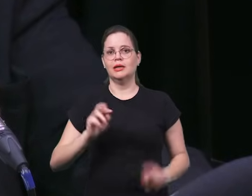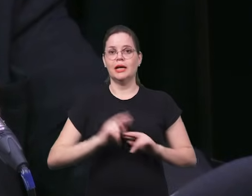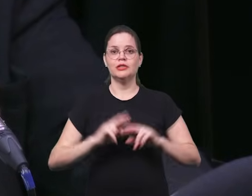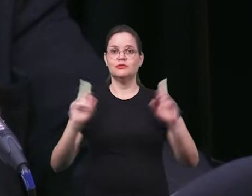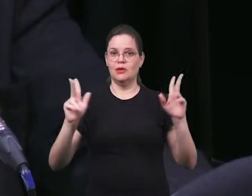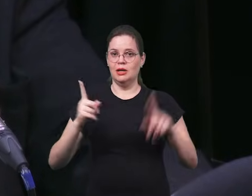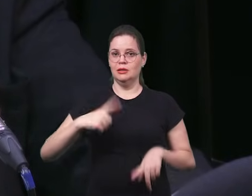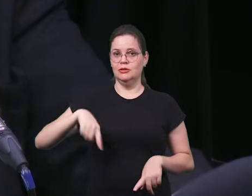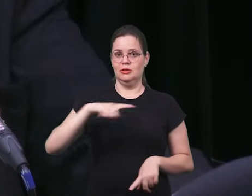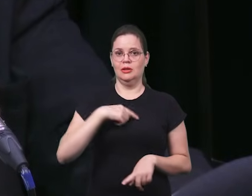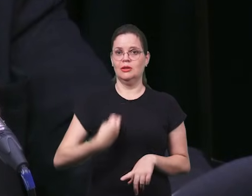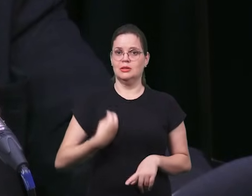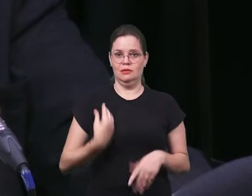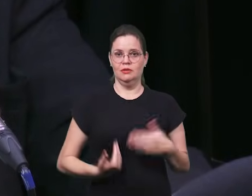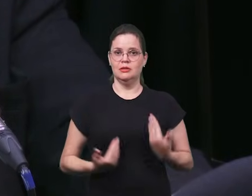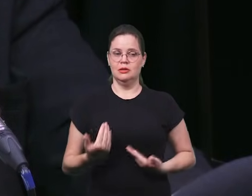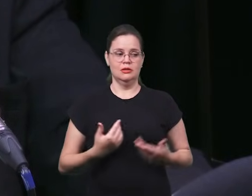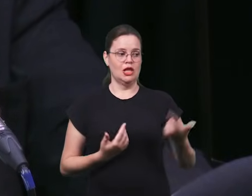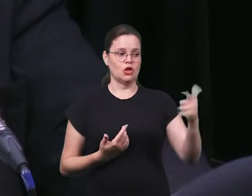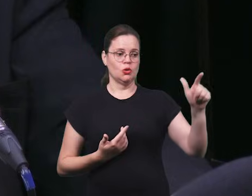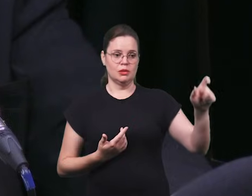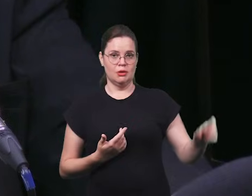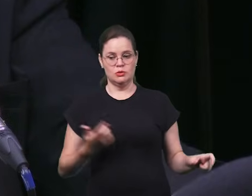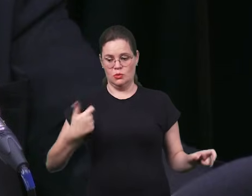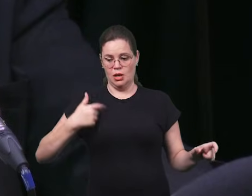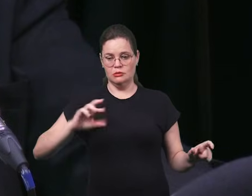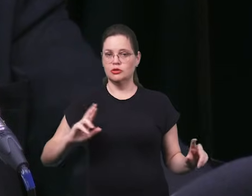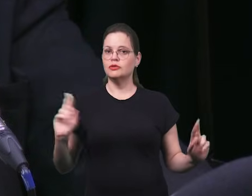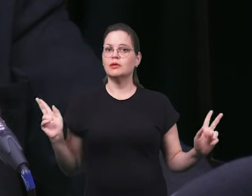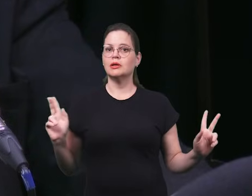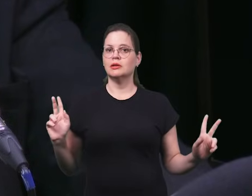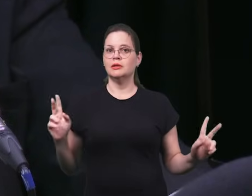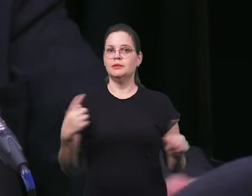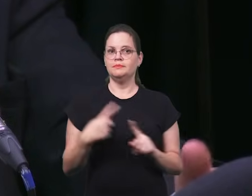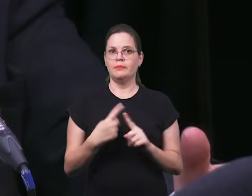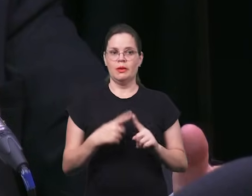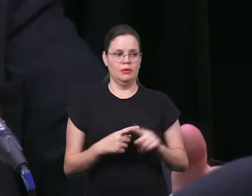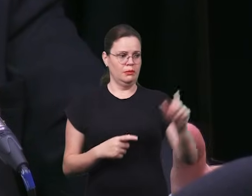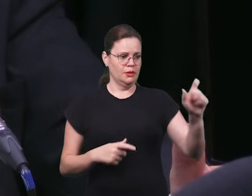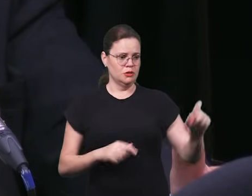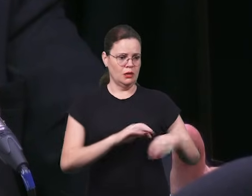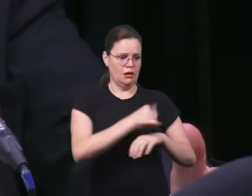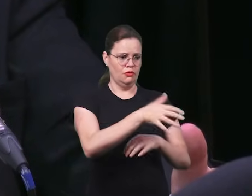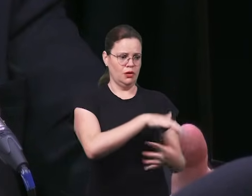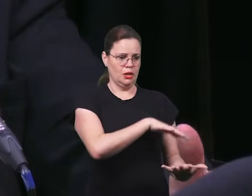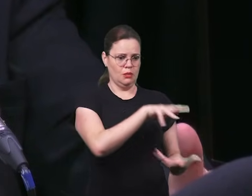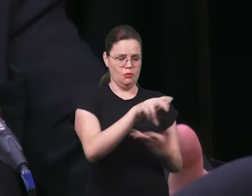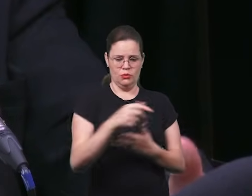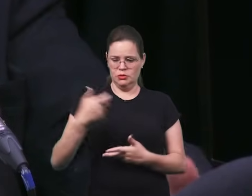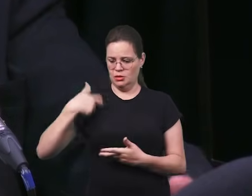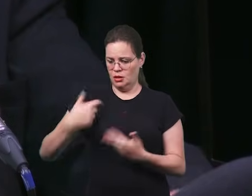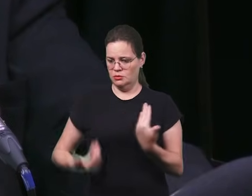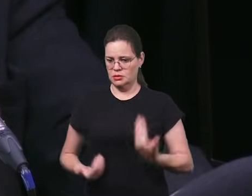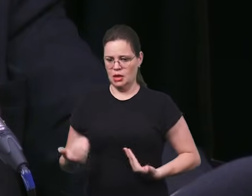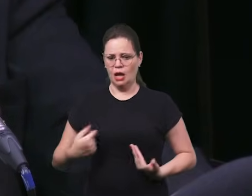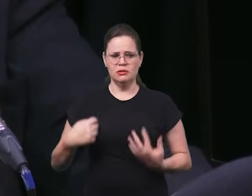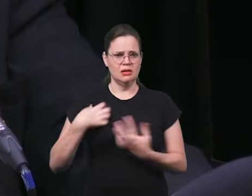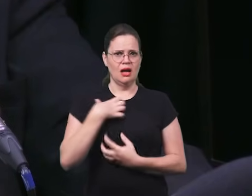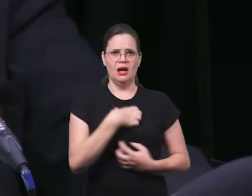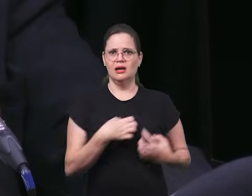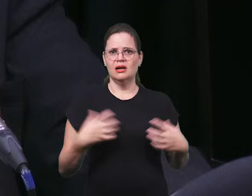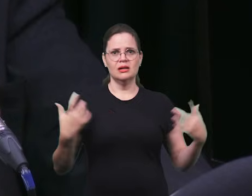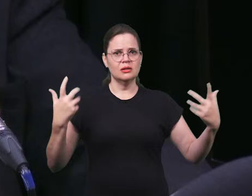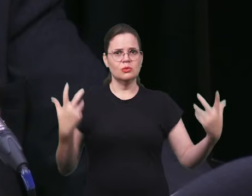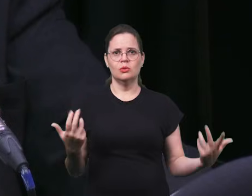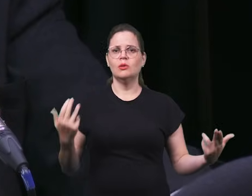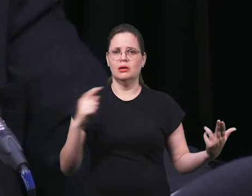diferencial da vida do servo. É porque o servo e o homem desse mundo, ele vive as mesmas aflições. Mas o servo, ele tem uma grande diferença, que ele